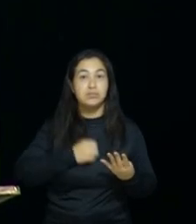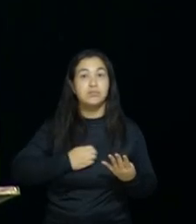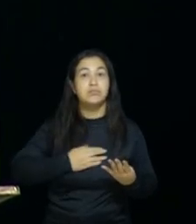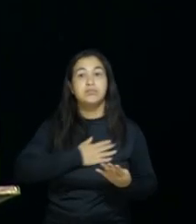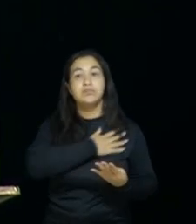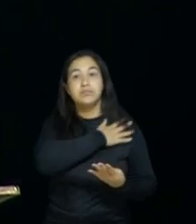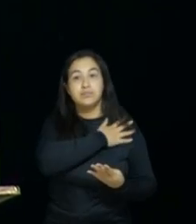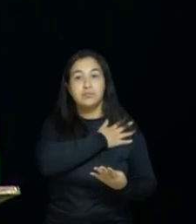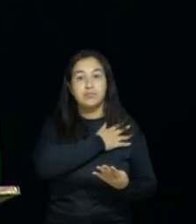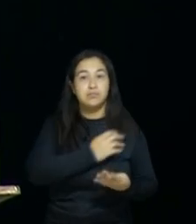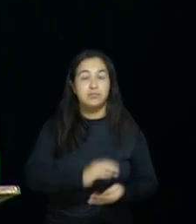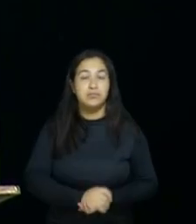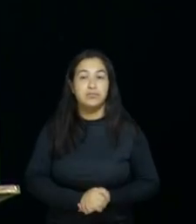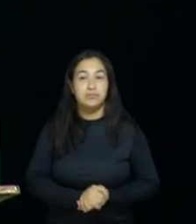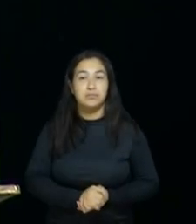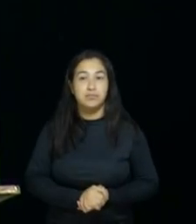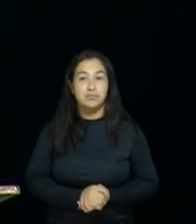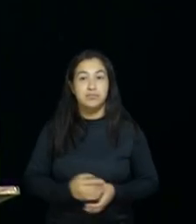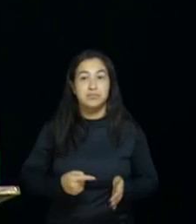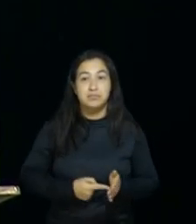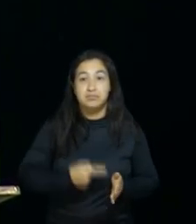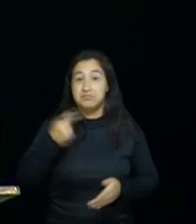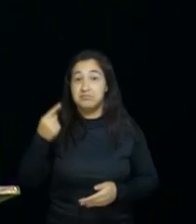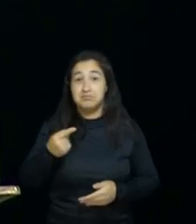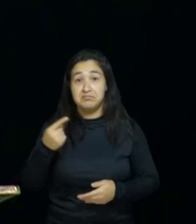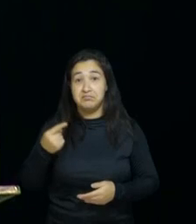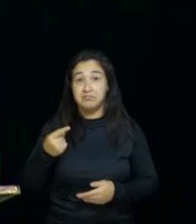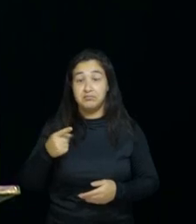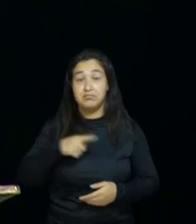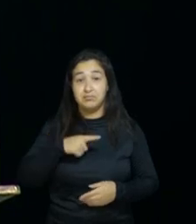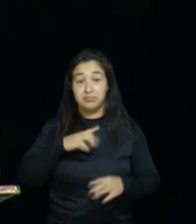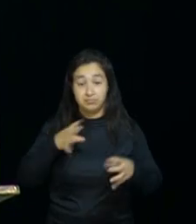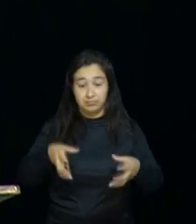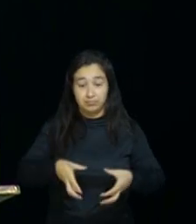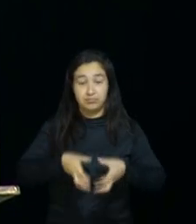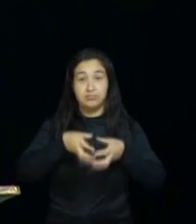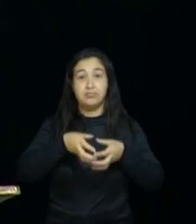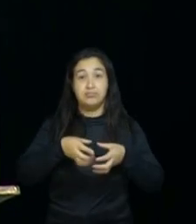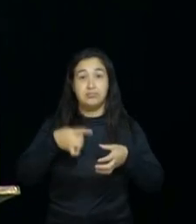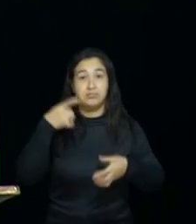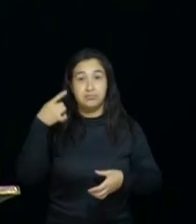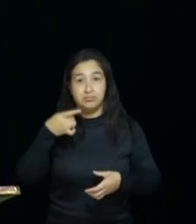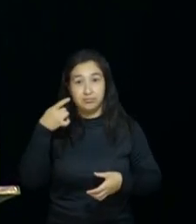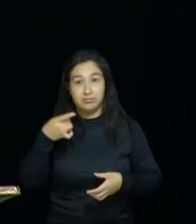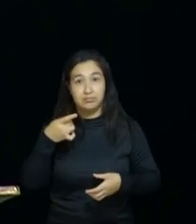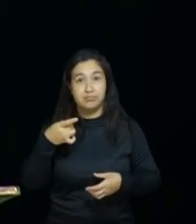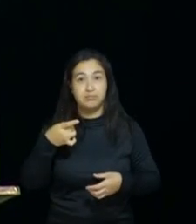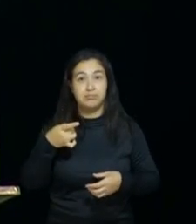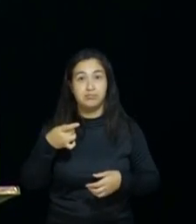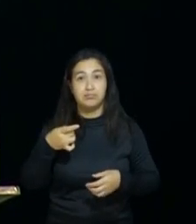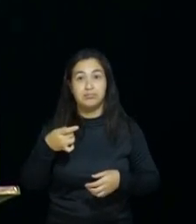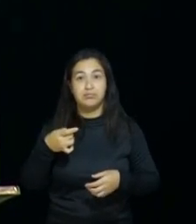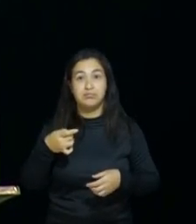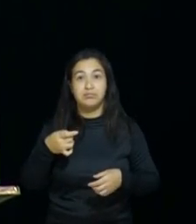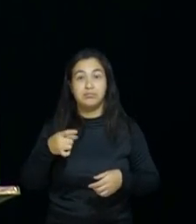Bernardes. Pela primeira vez, nós temos uma bancada de deputados extremamente